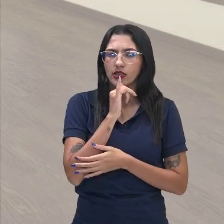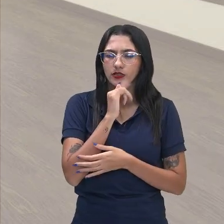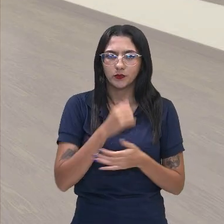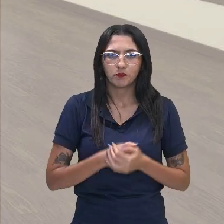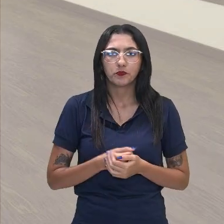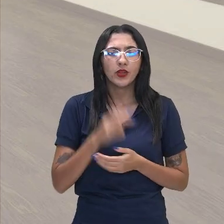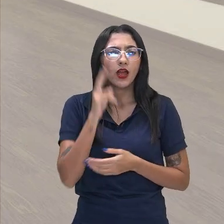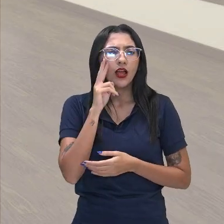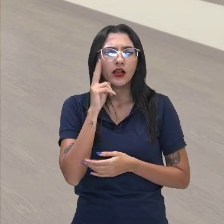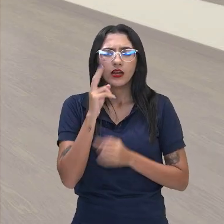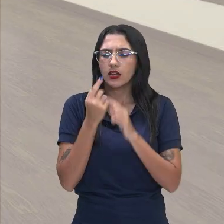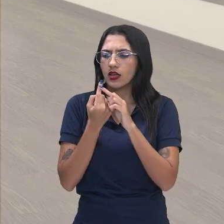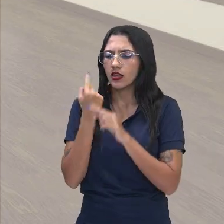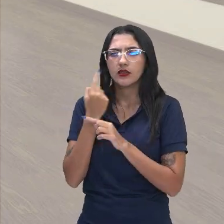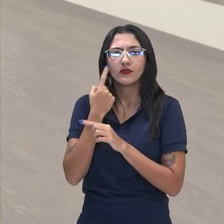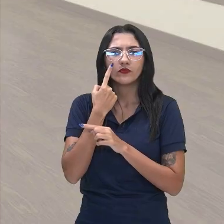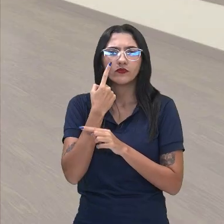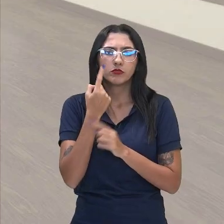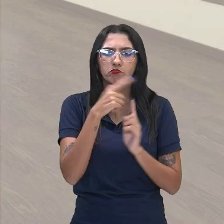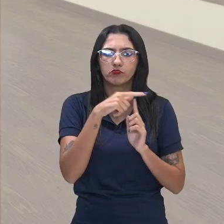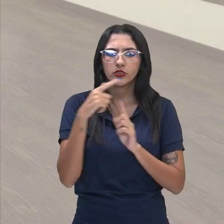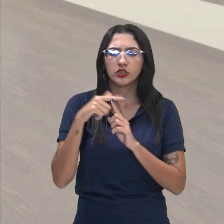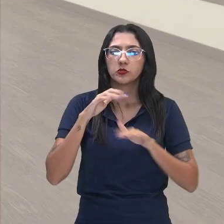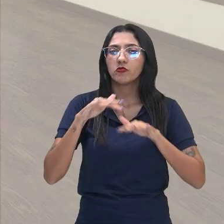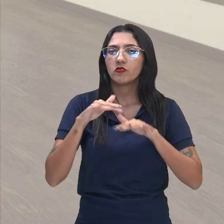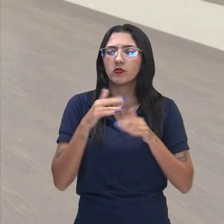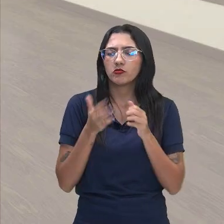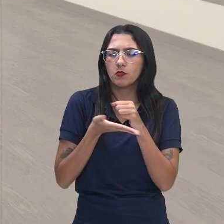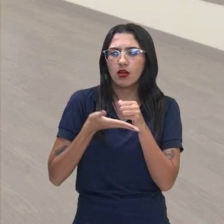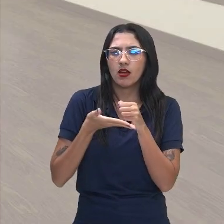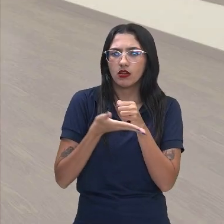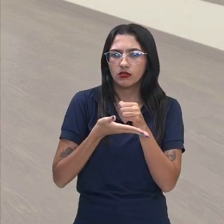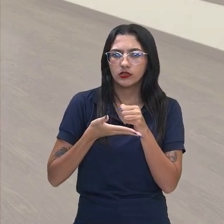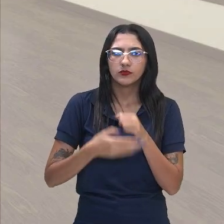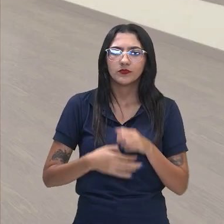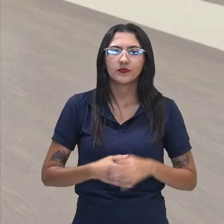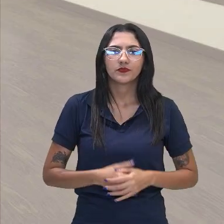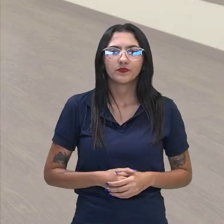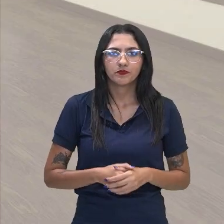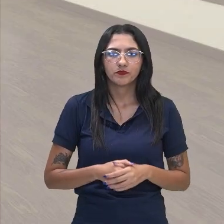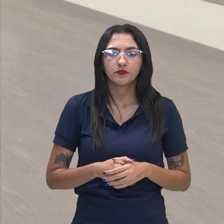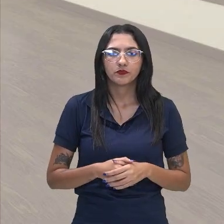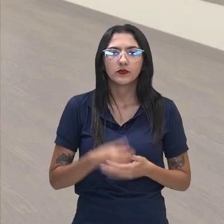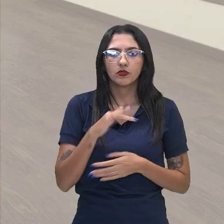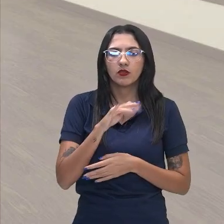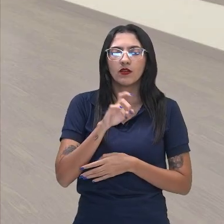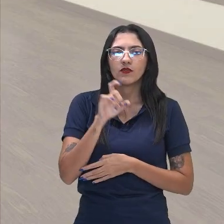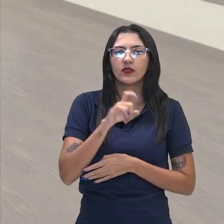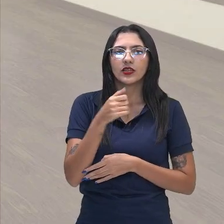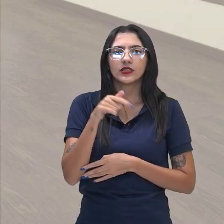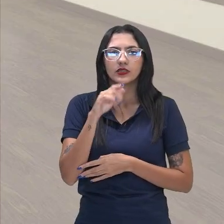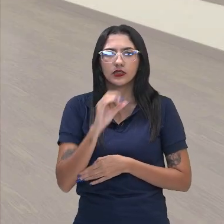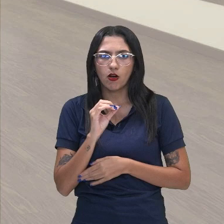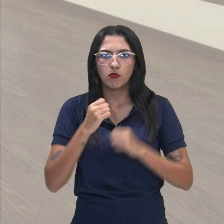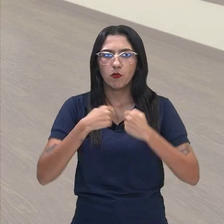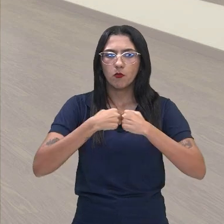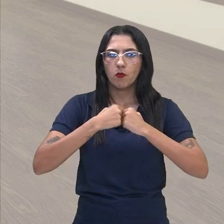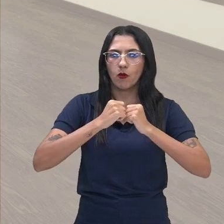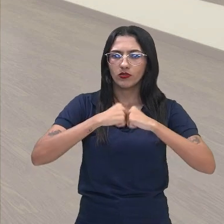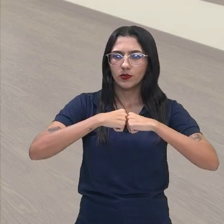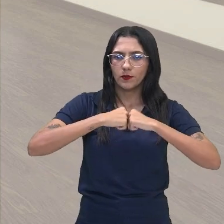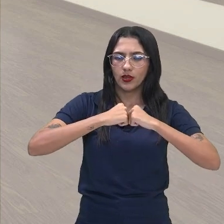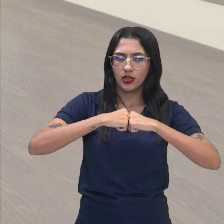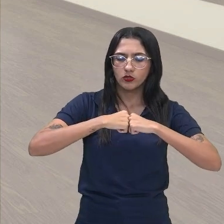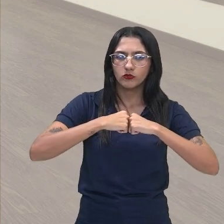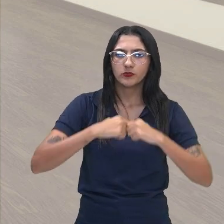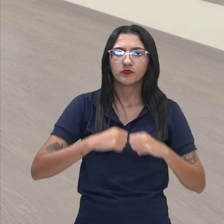pouco algumas movimentações articulares básicas. Olha só, a flexão, que dobra uma articulação.